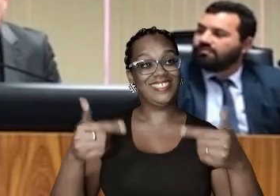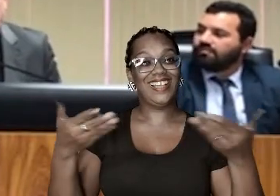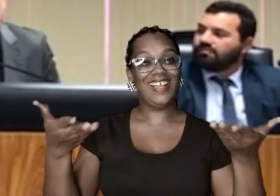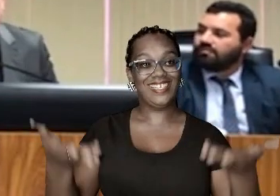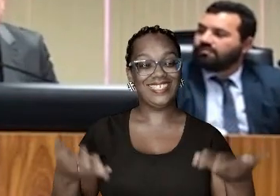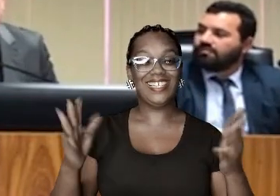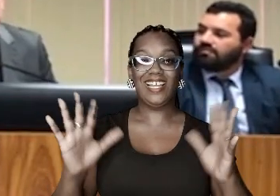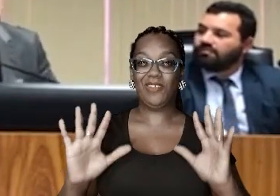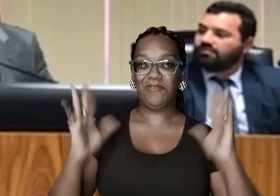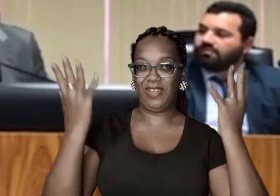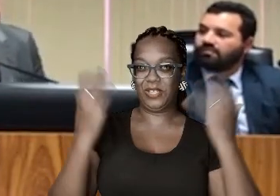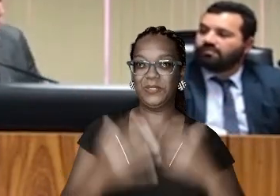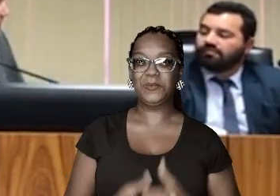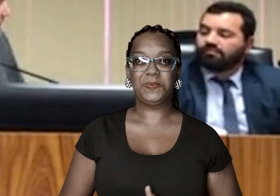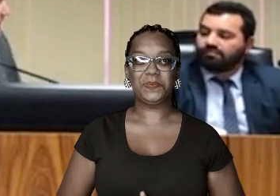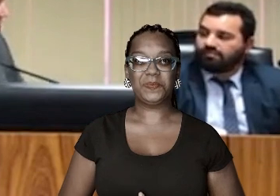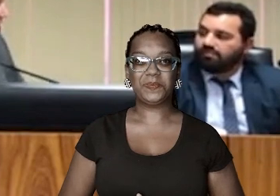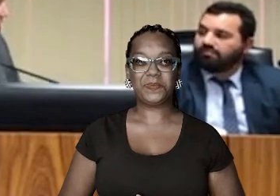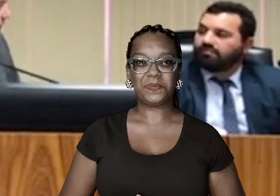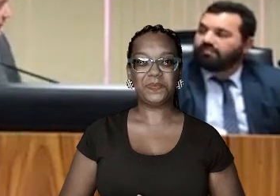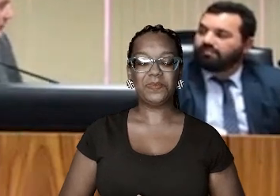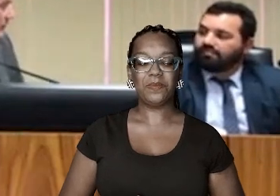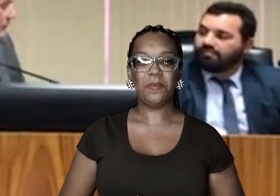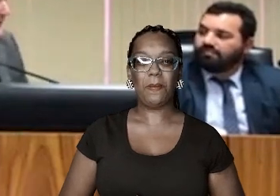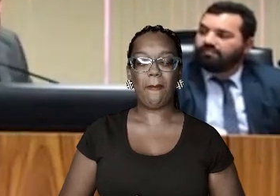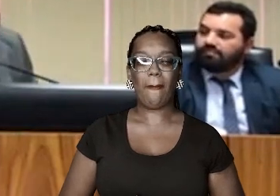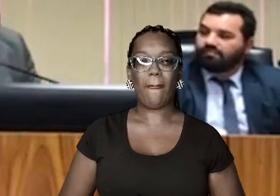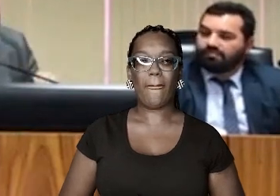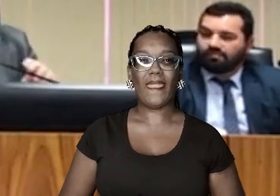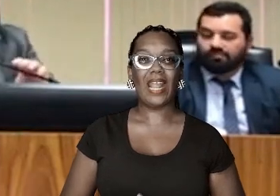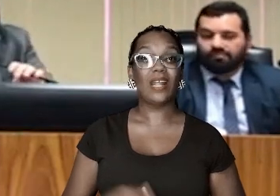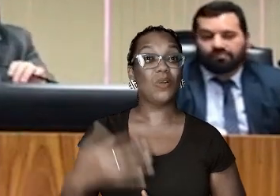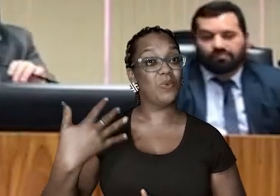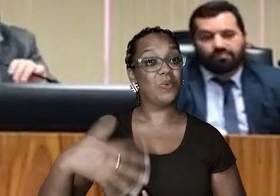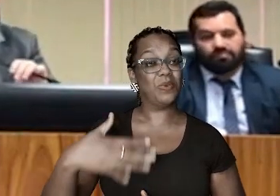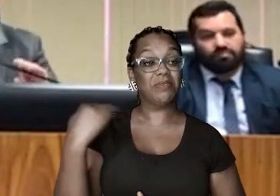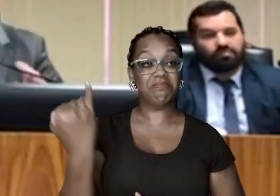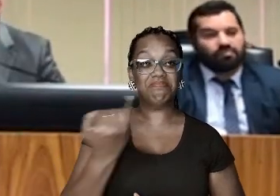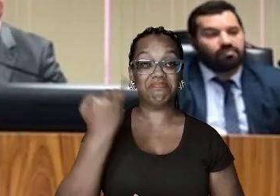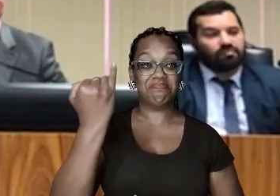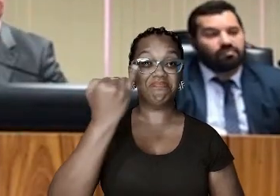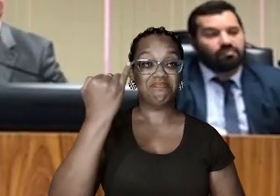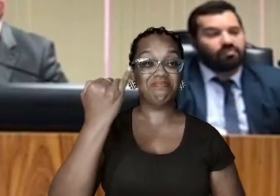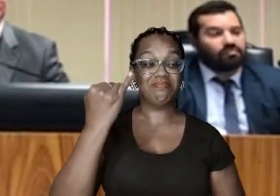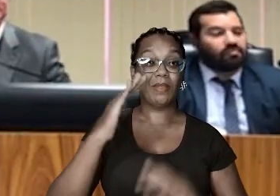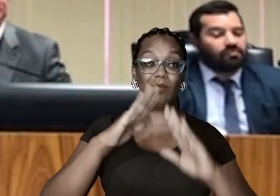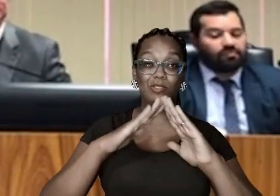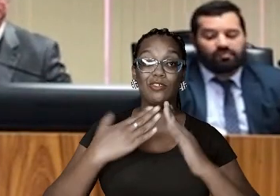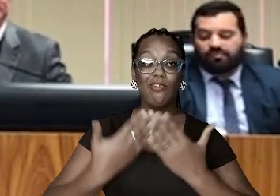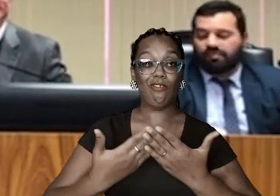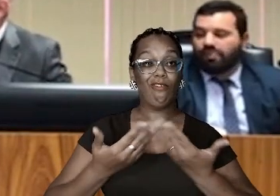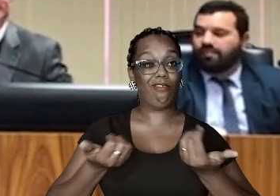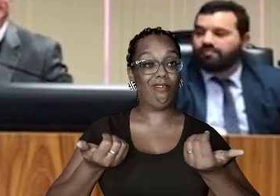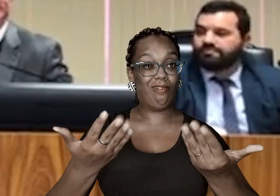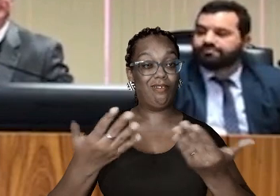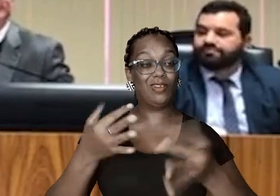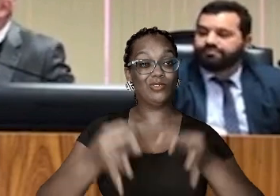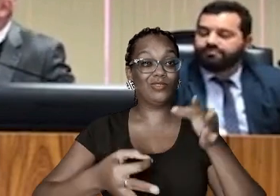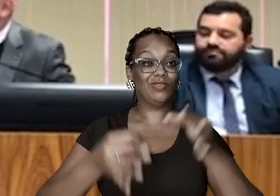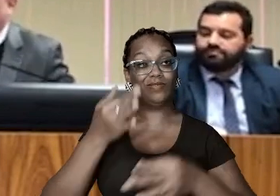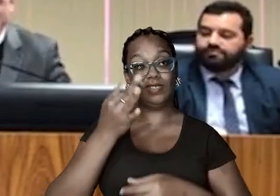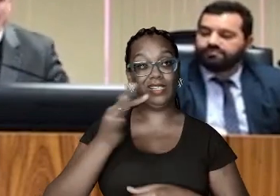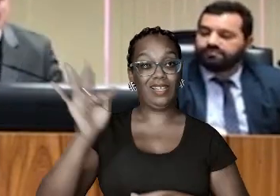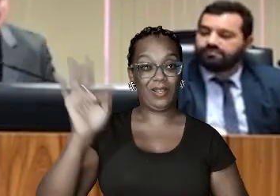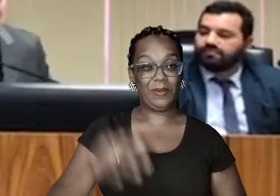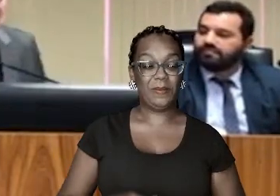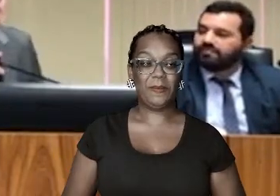importância do curso que estamos fazendo aqui do evento e quanto isso é importante para